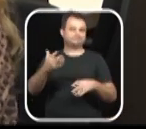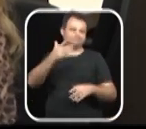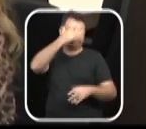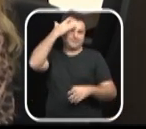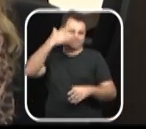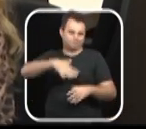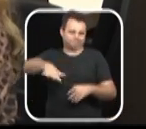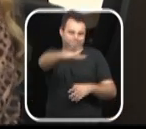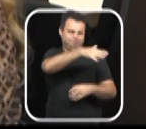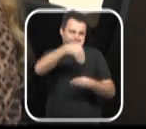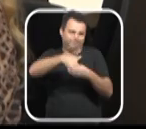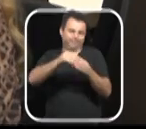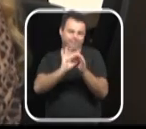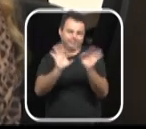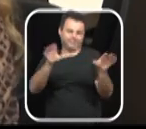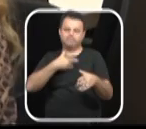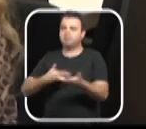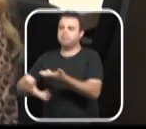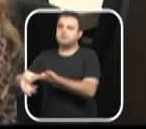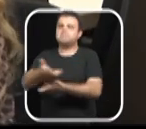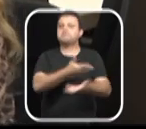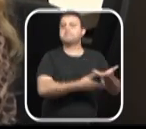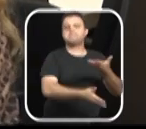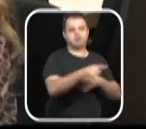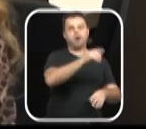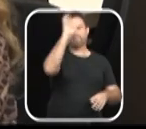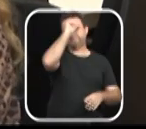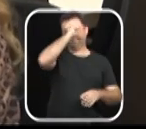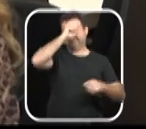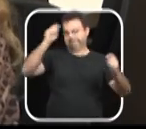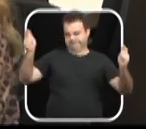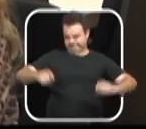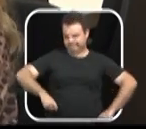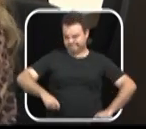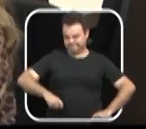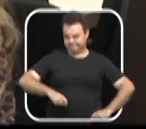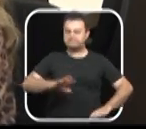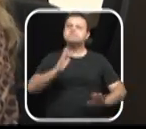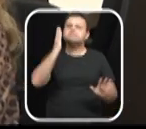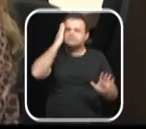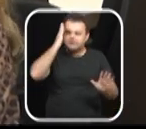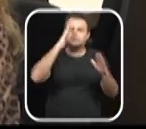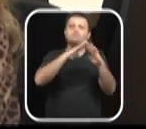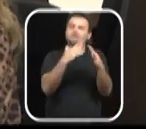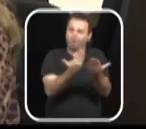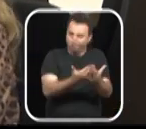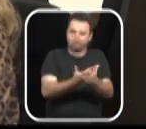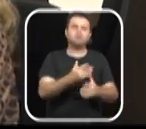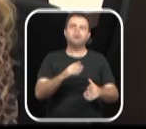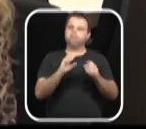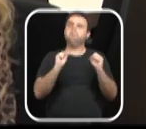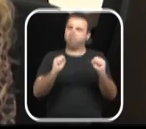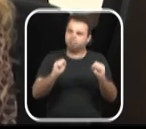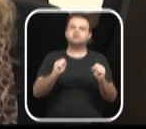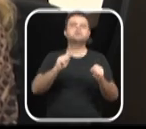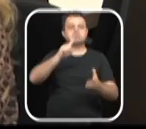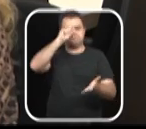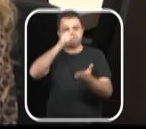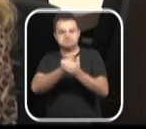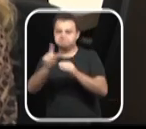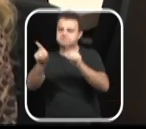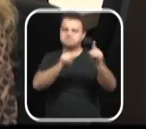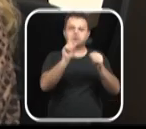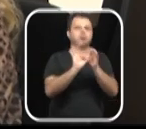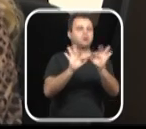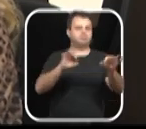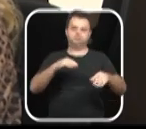gente percebe é que ainda, né, por mais que a gente tenha um sistema democrático, ainda a maioria das pessoas no